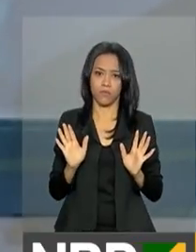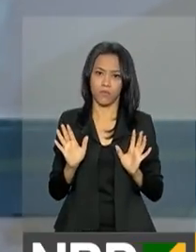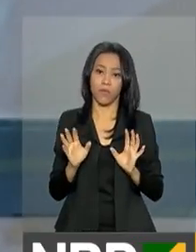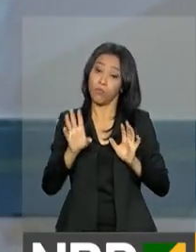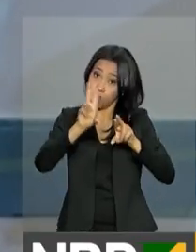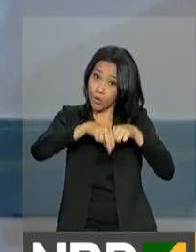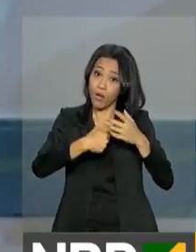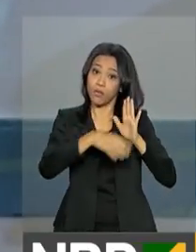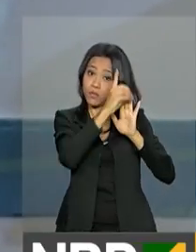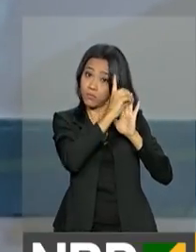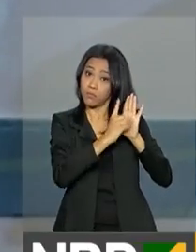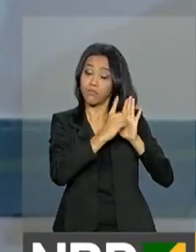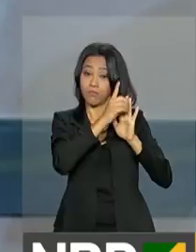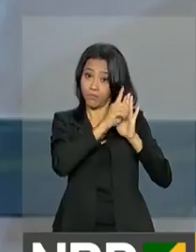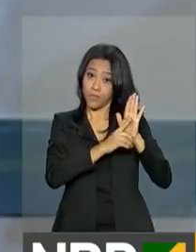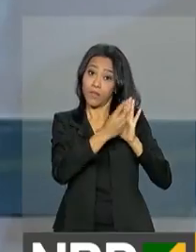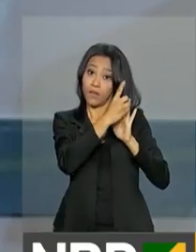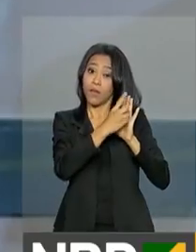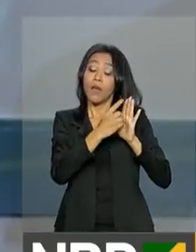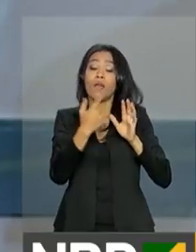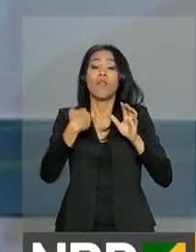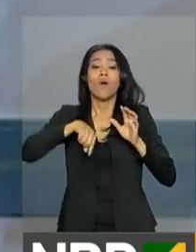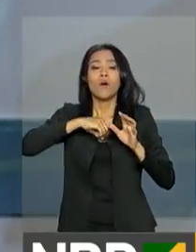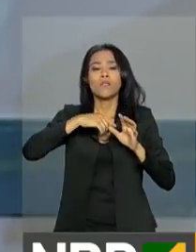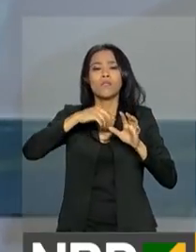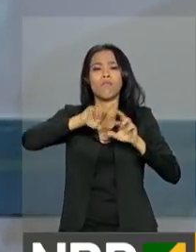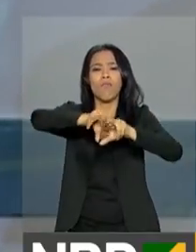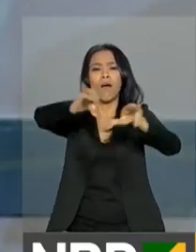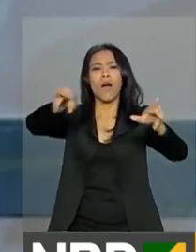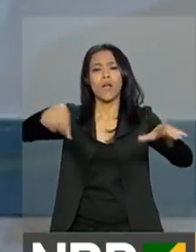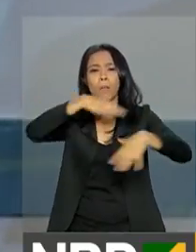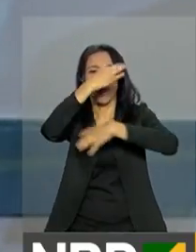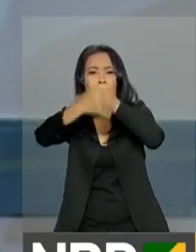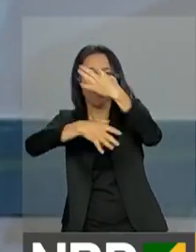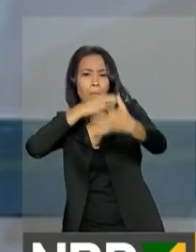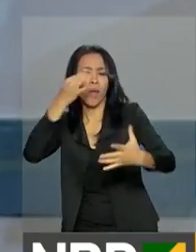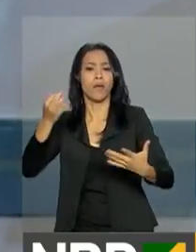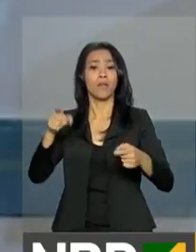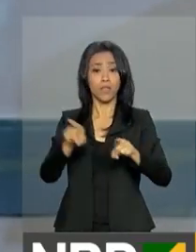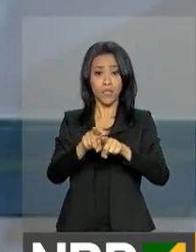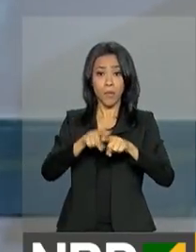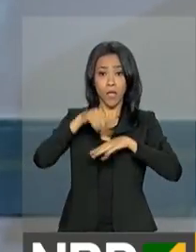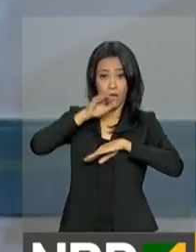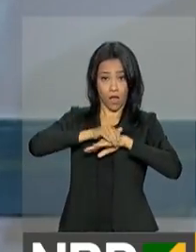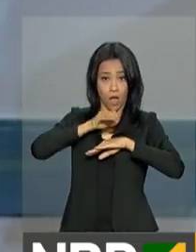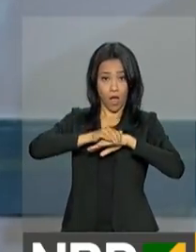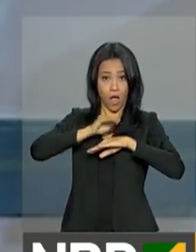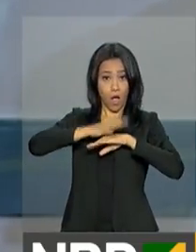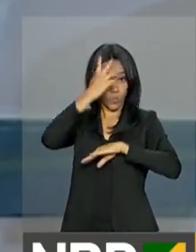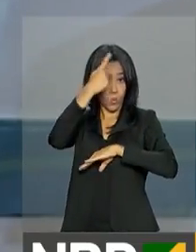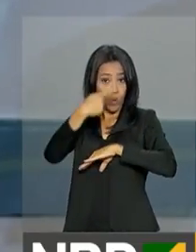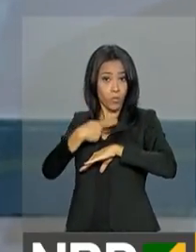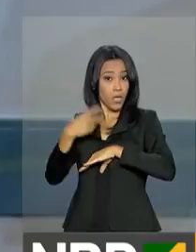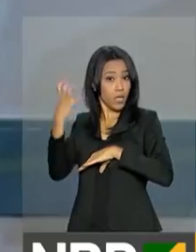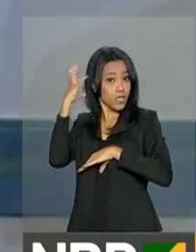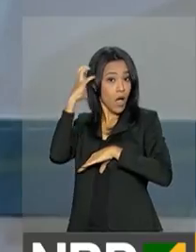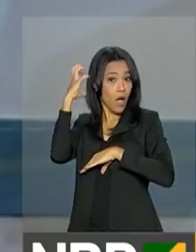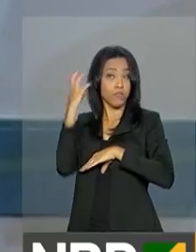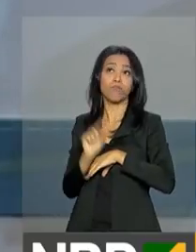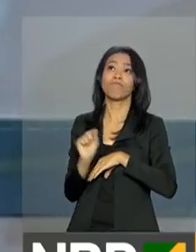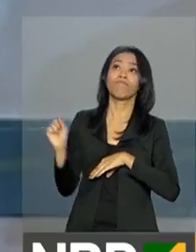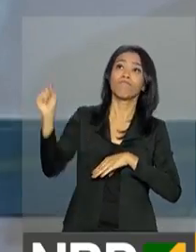o pluralismo na comunicação e a autonomia das emissoras e a autonomia